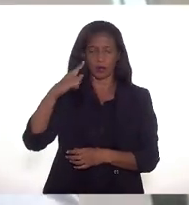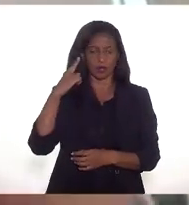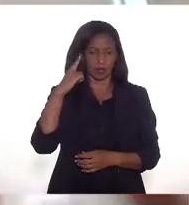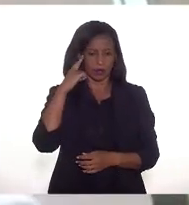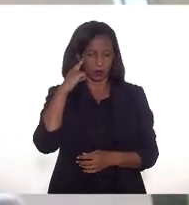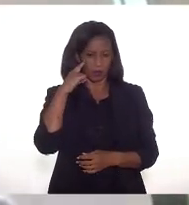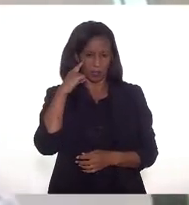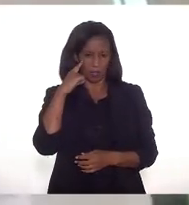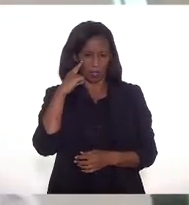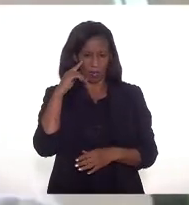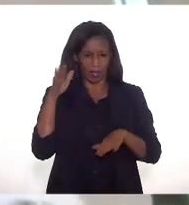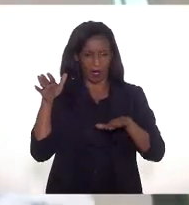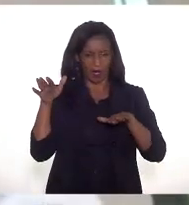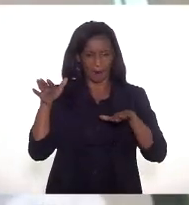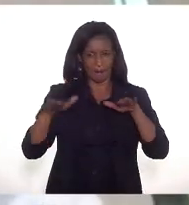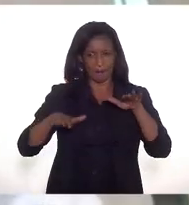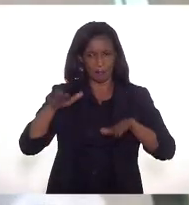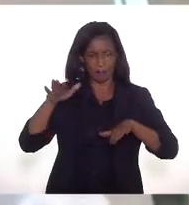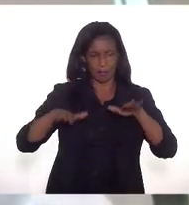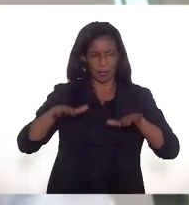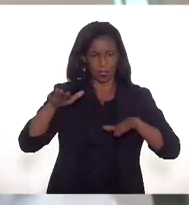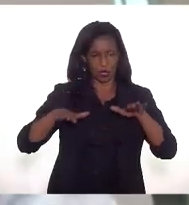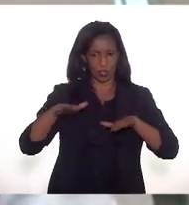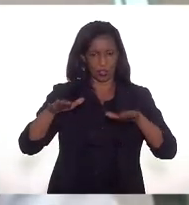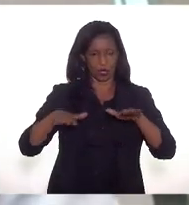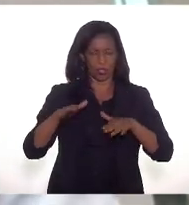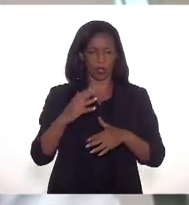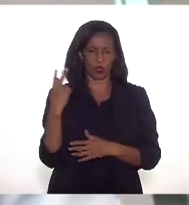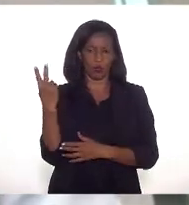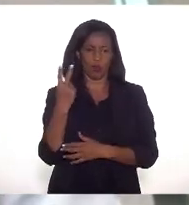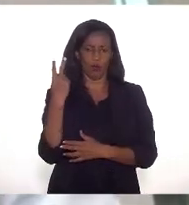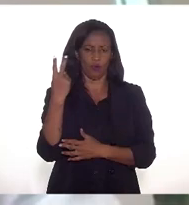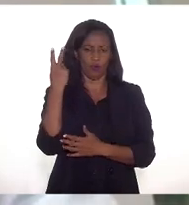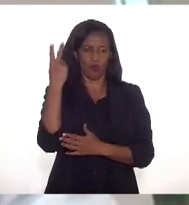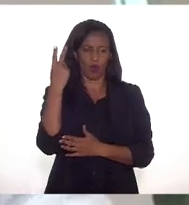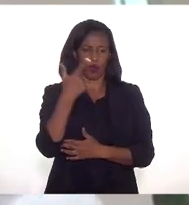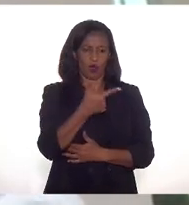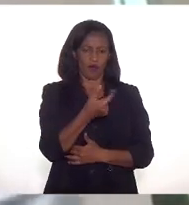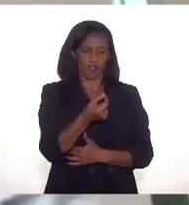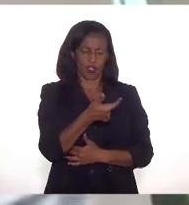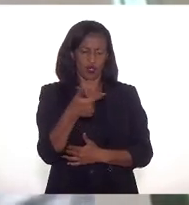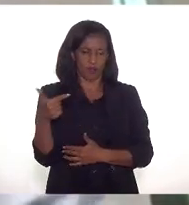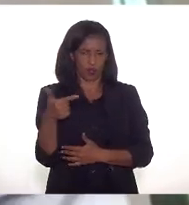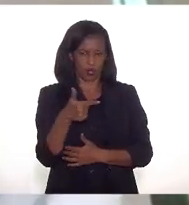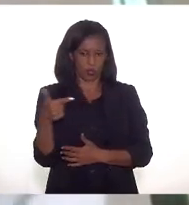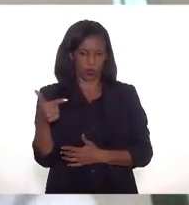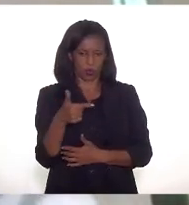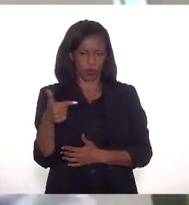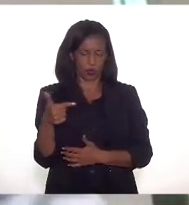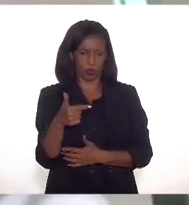da medida que isso significa, o valor que eu teria que pagar em 2022 entre